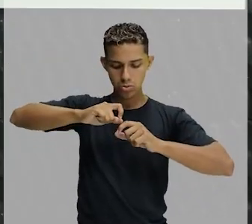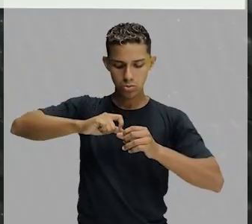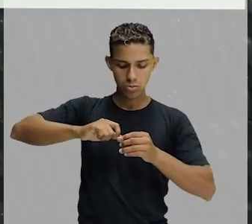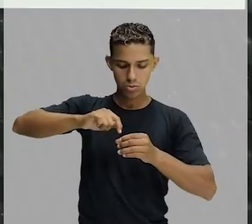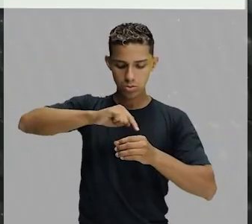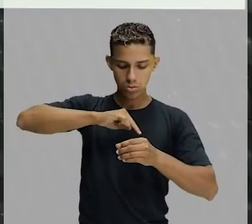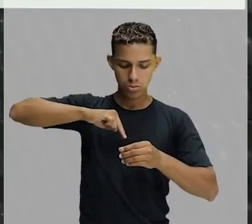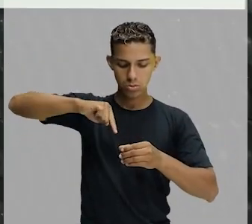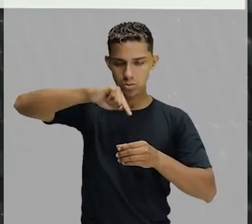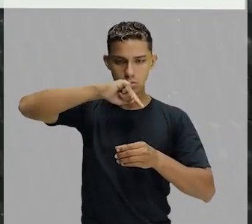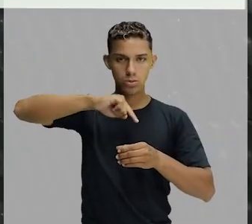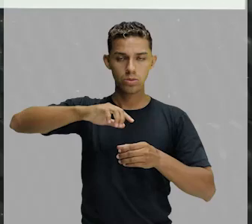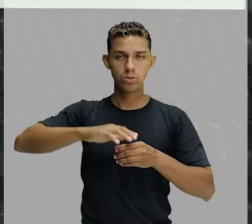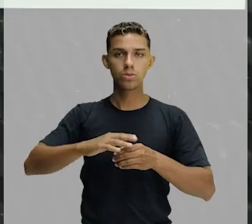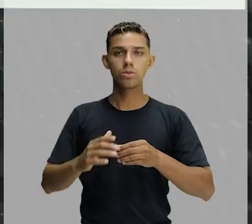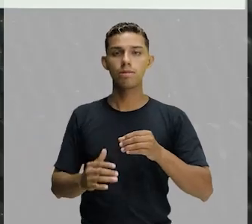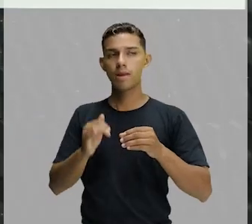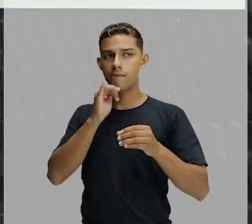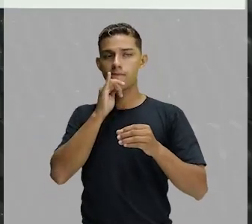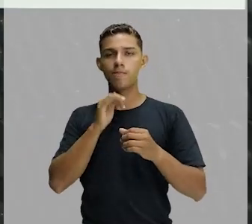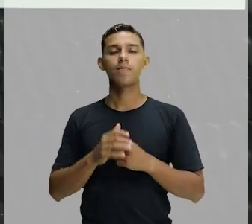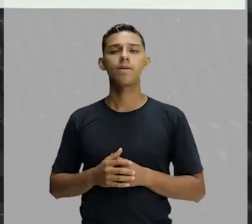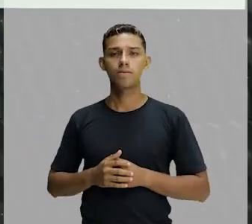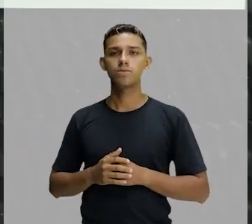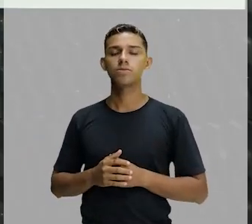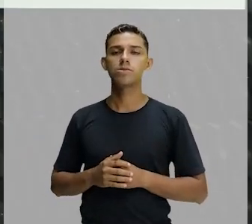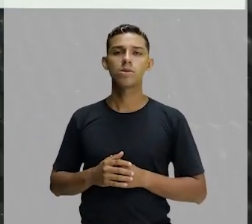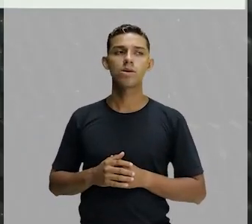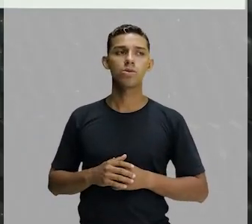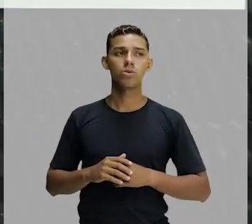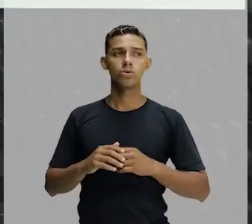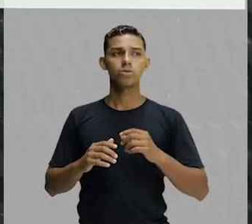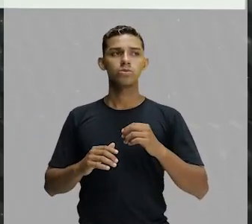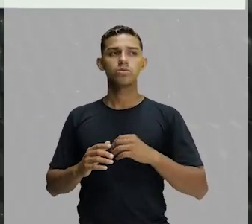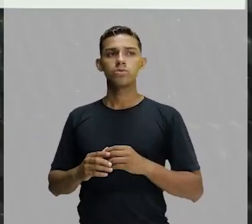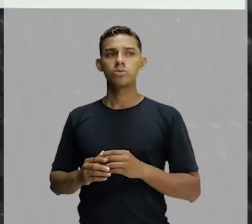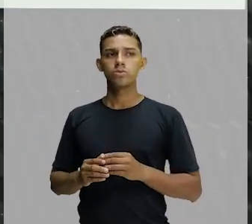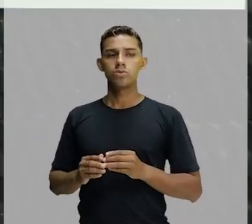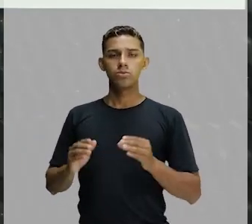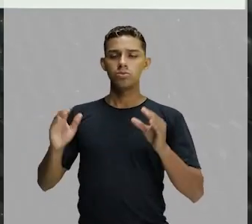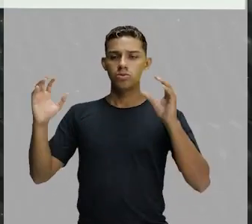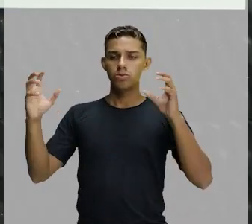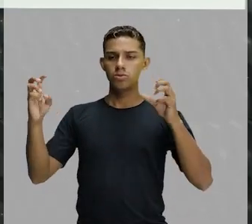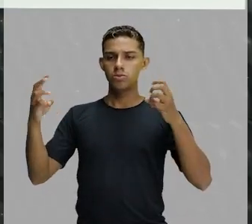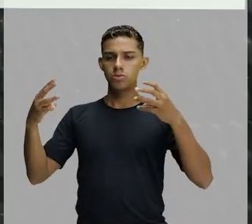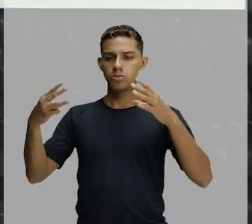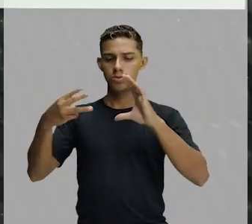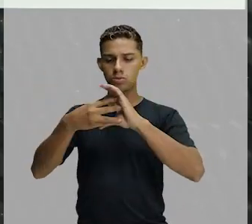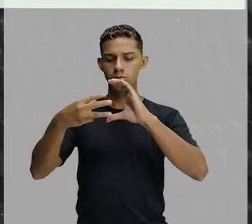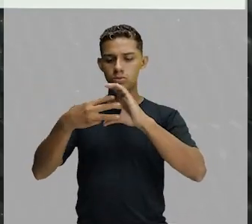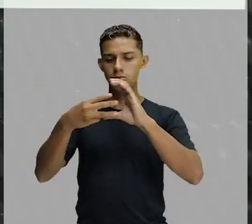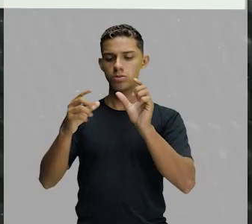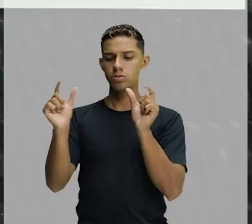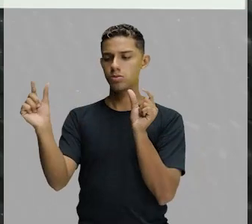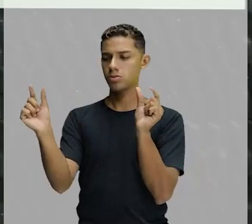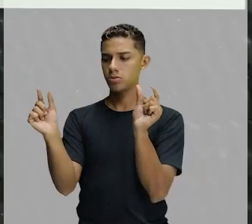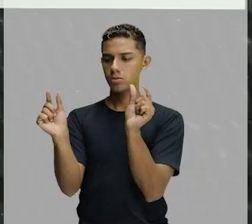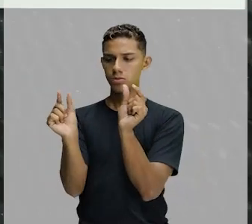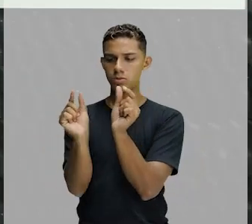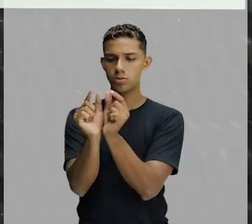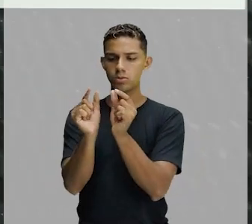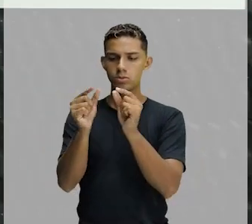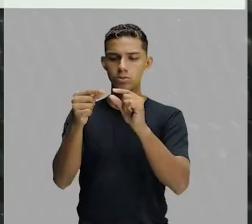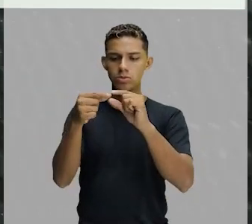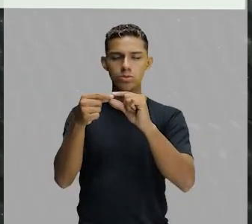duas células com o formato de um caroço de feijão, certo? Essas duas células se juntam e vão